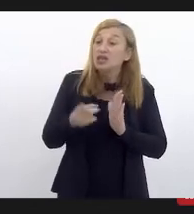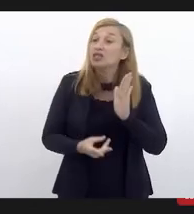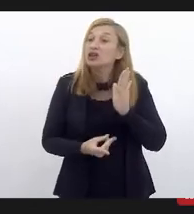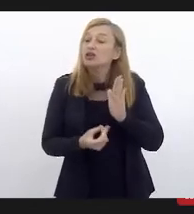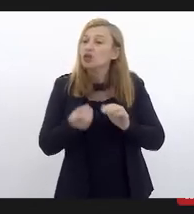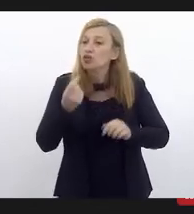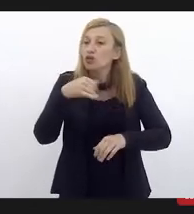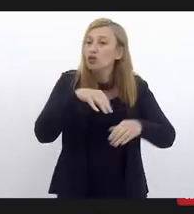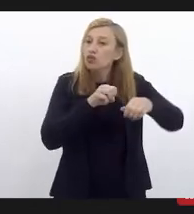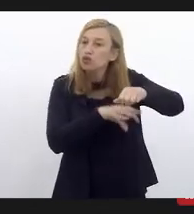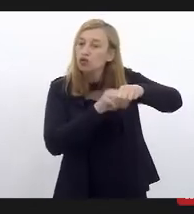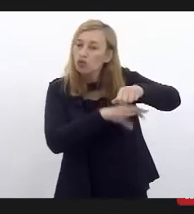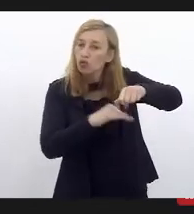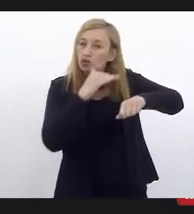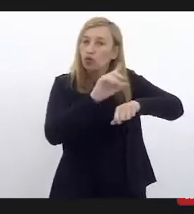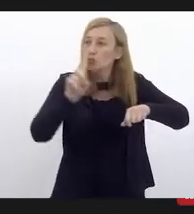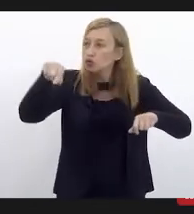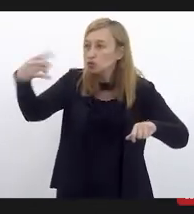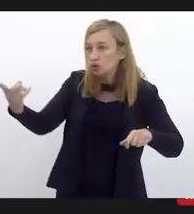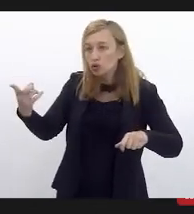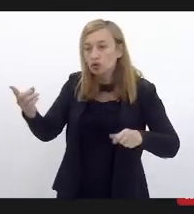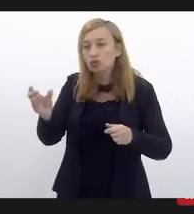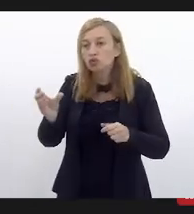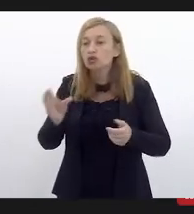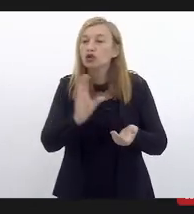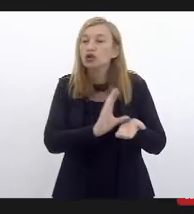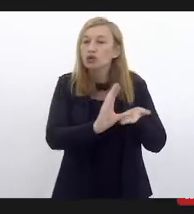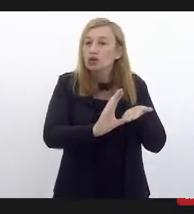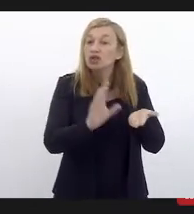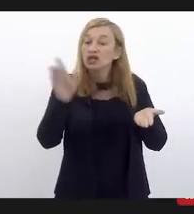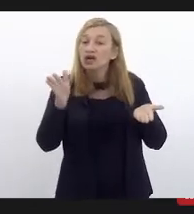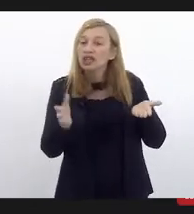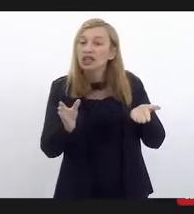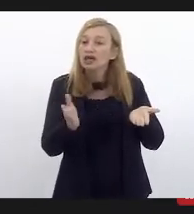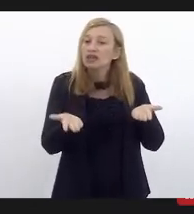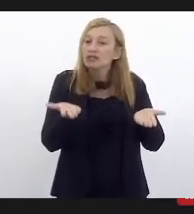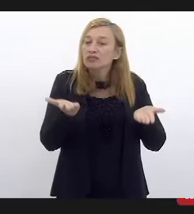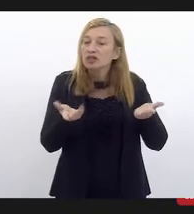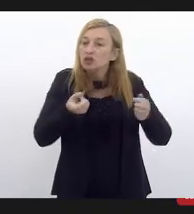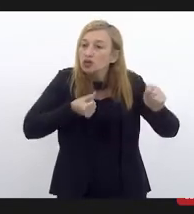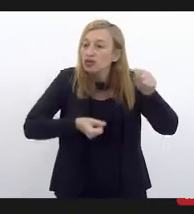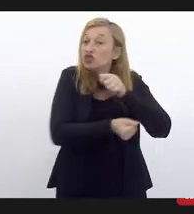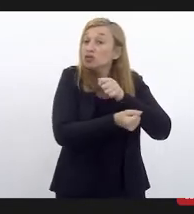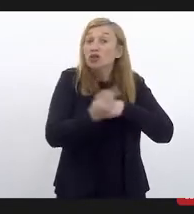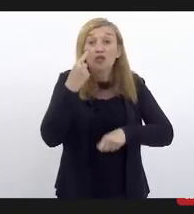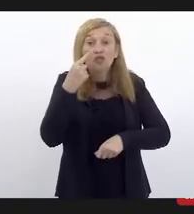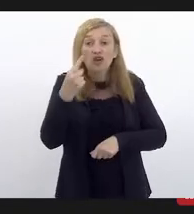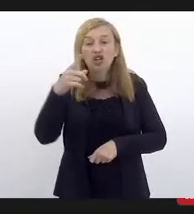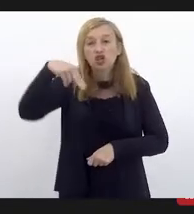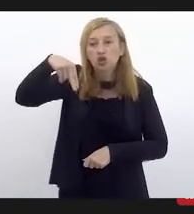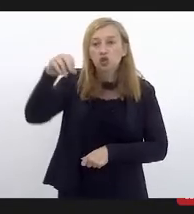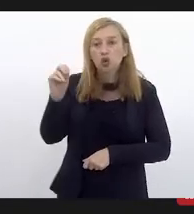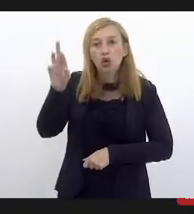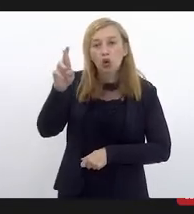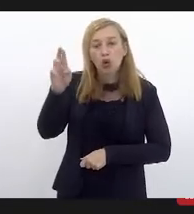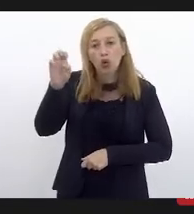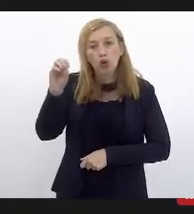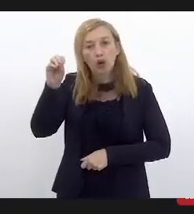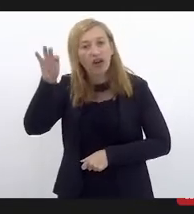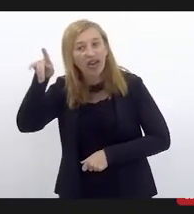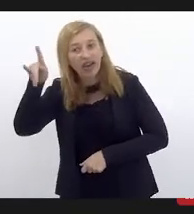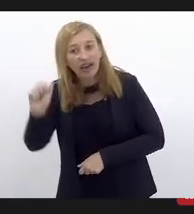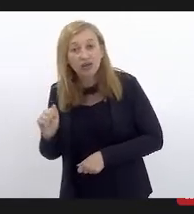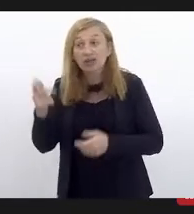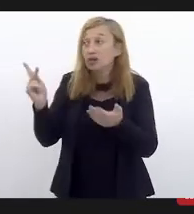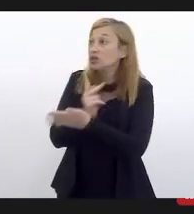deram certo no mundo, é um fundo de estabilização do investimento. Veja a situação da Noruega hoje, o que está acontecendo